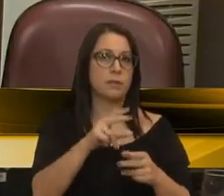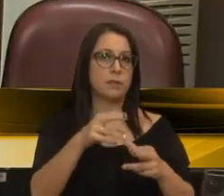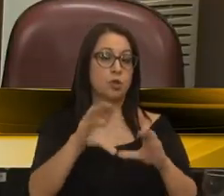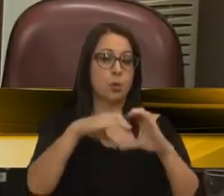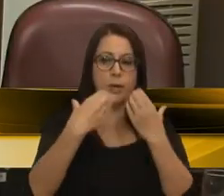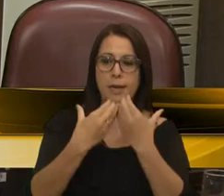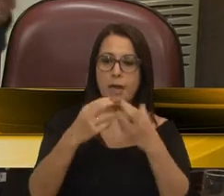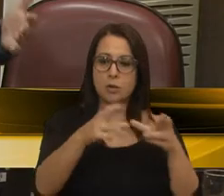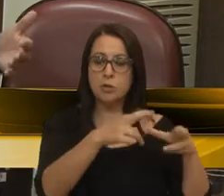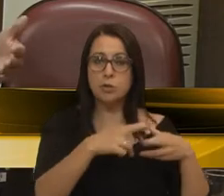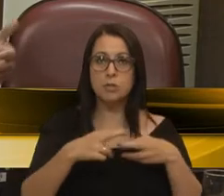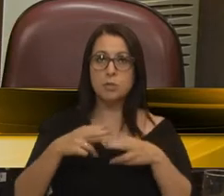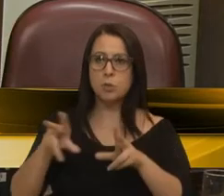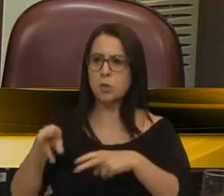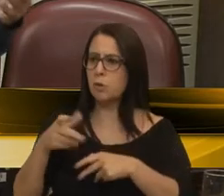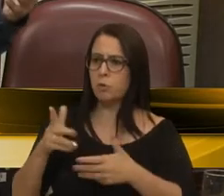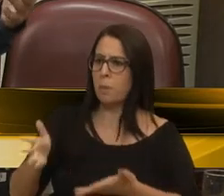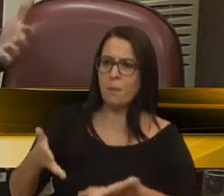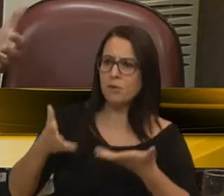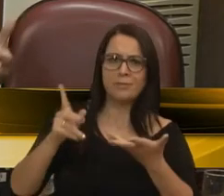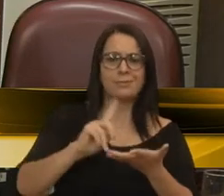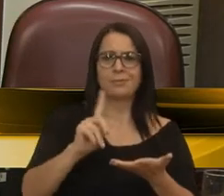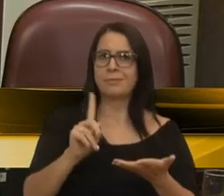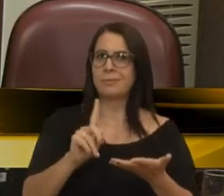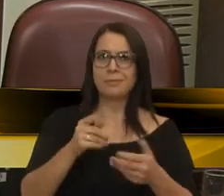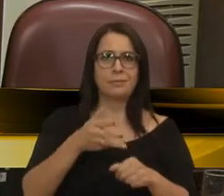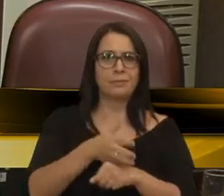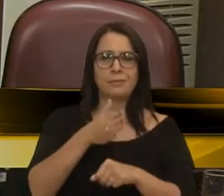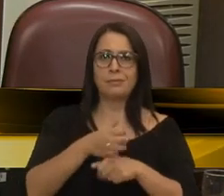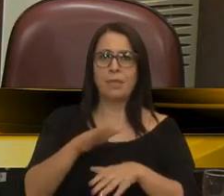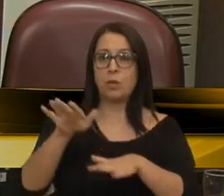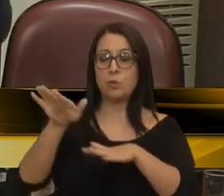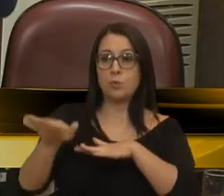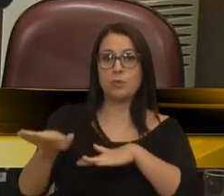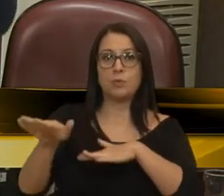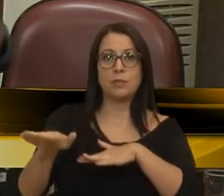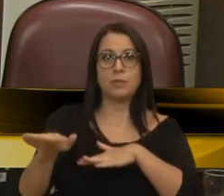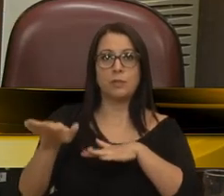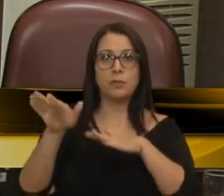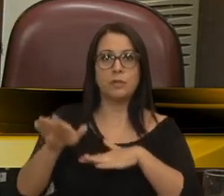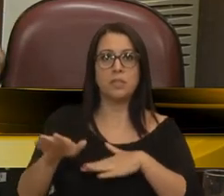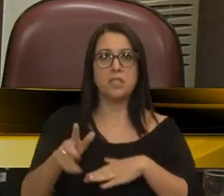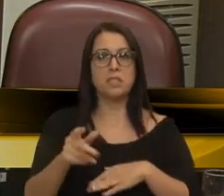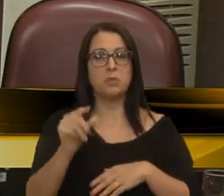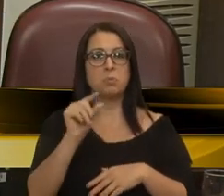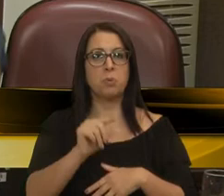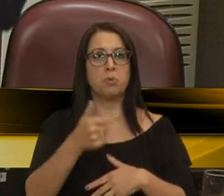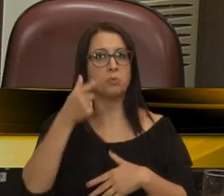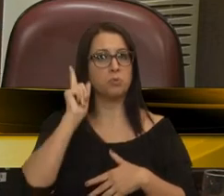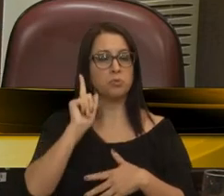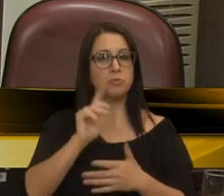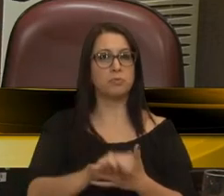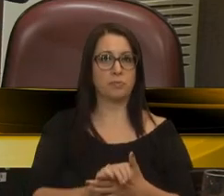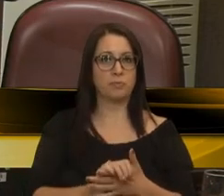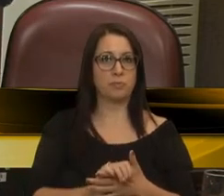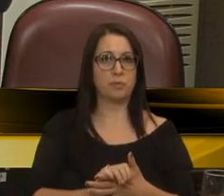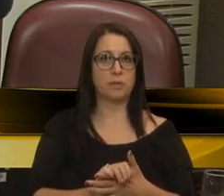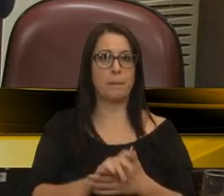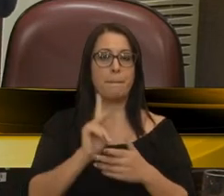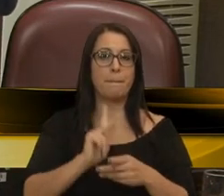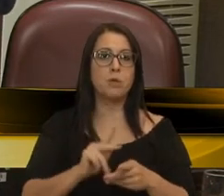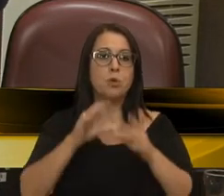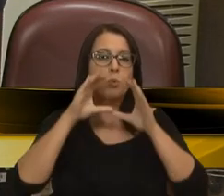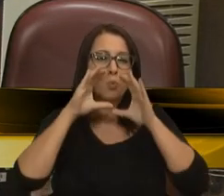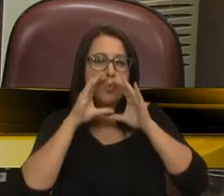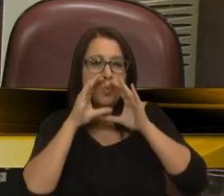distritos, nosso interior está desmotivado, não tem motivação nenhuma para participar dos desfiles, um desfile michuruca daqueles de ontem, que foi, teve vai, o pessoal